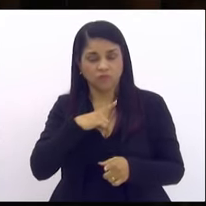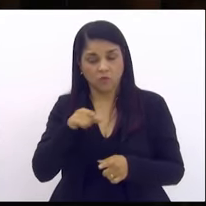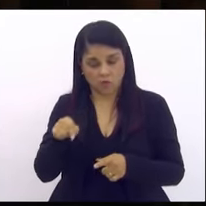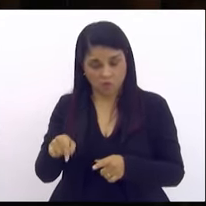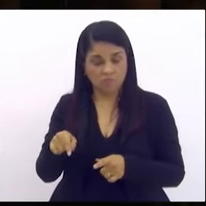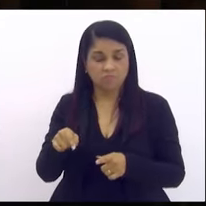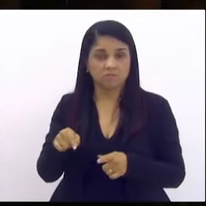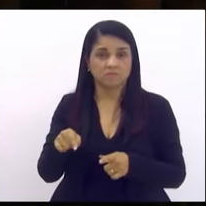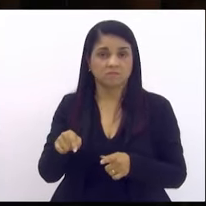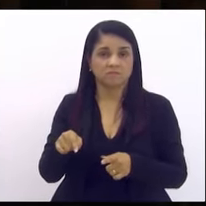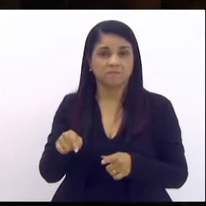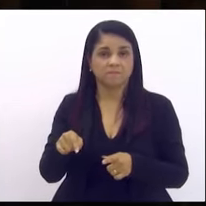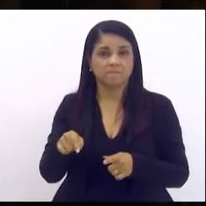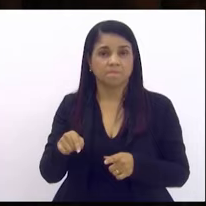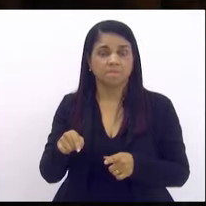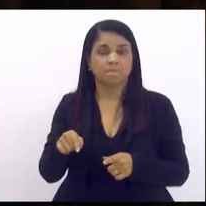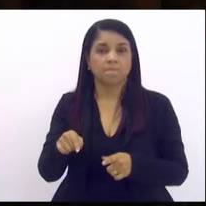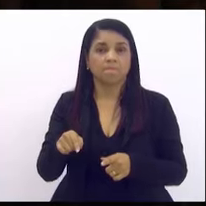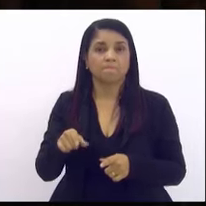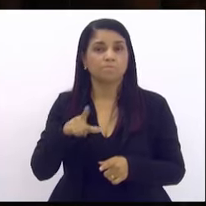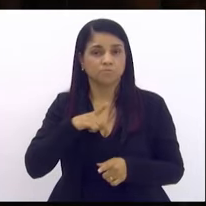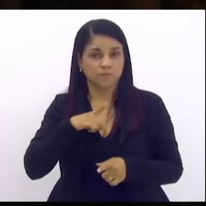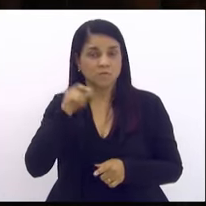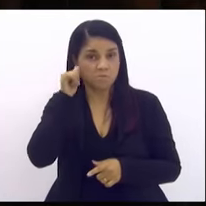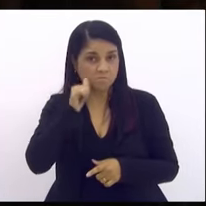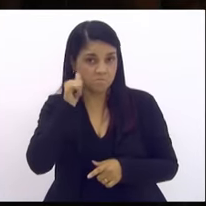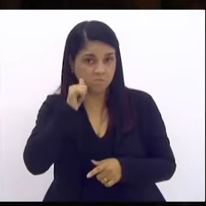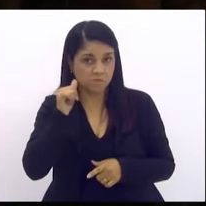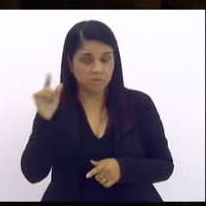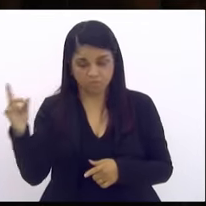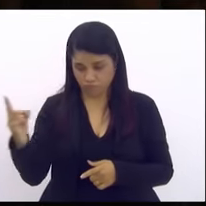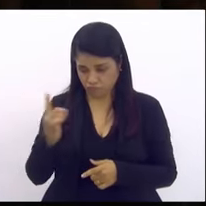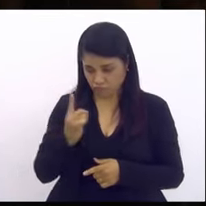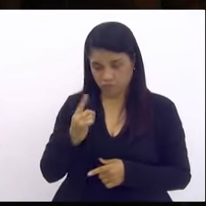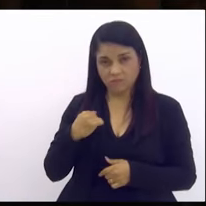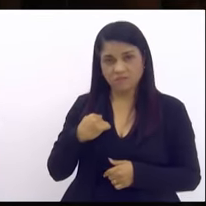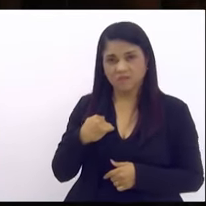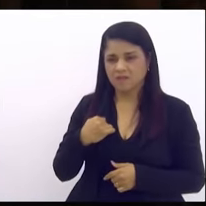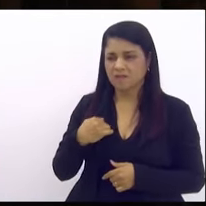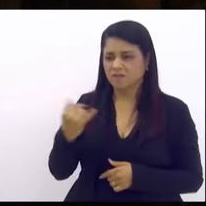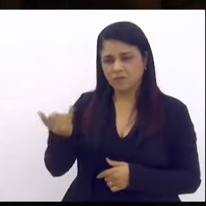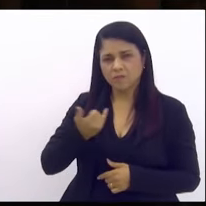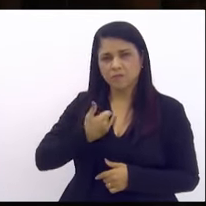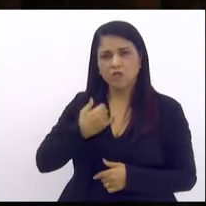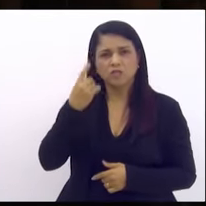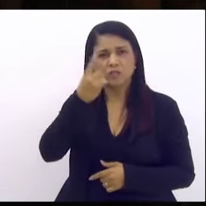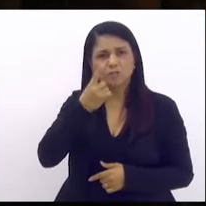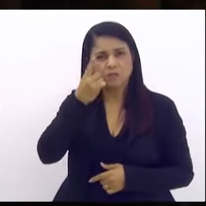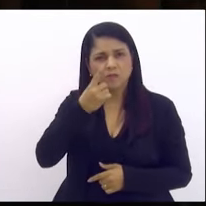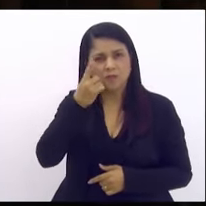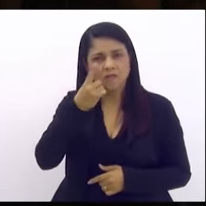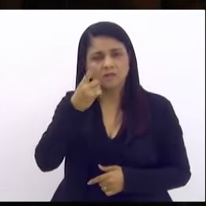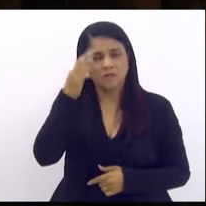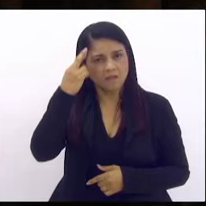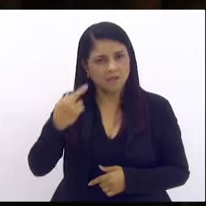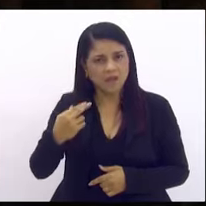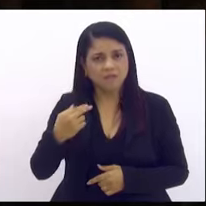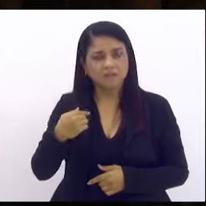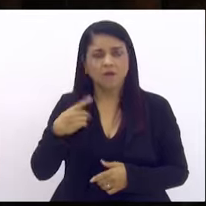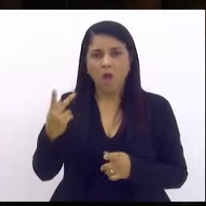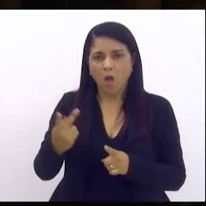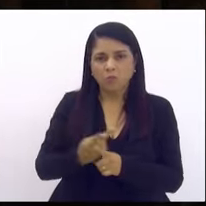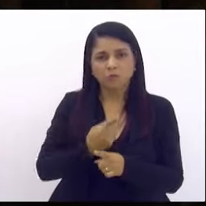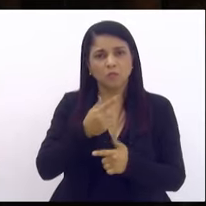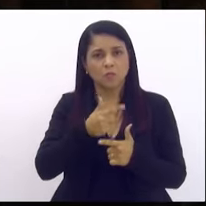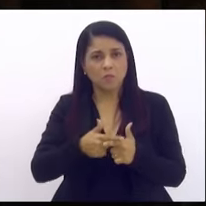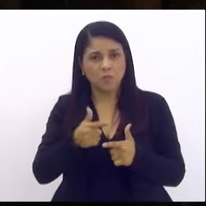caso inclusive teve uma mulher que chegou até mim e disse deputada Renata Aconteceu uma situação muito delicada